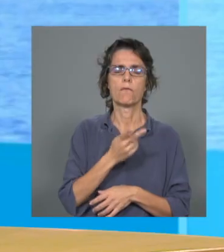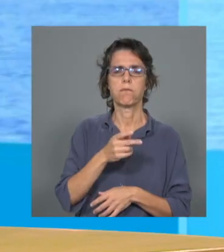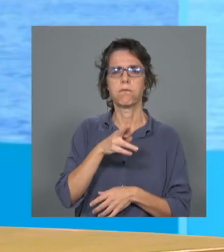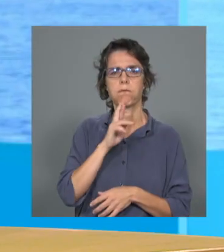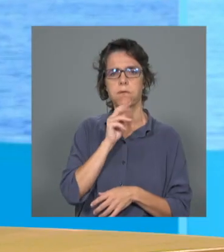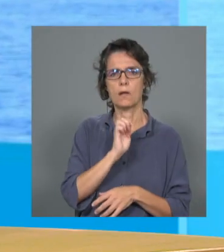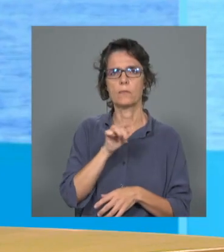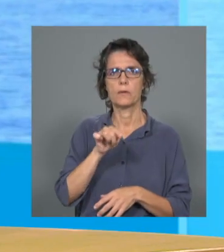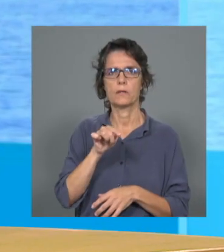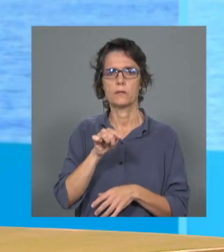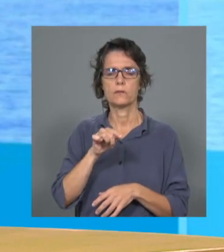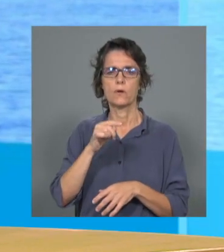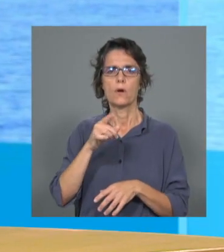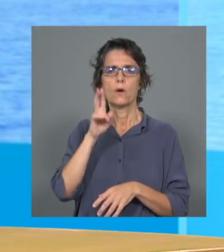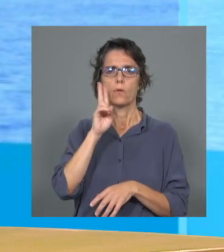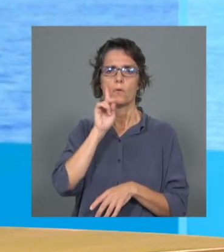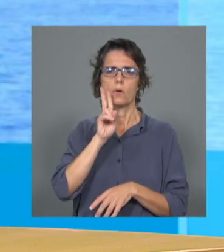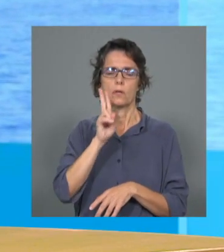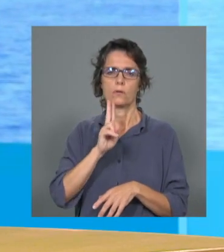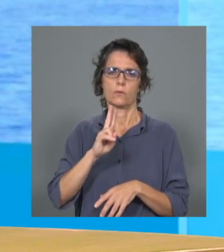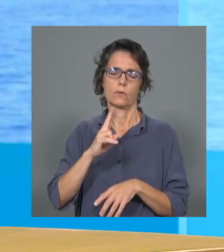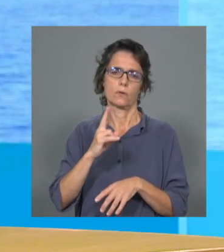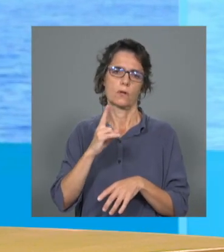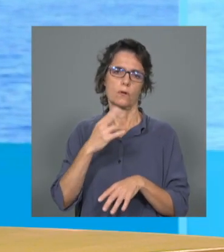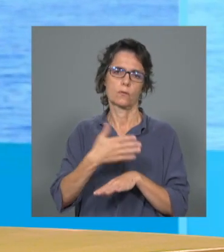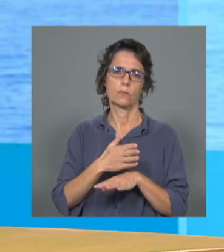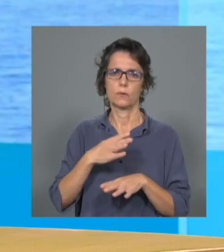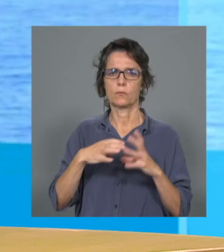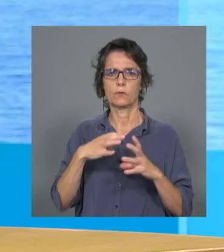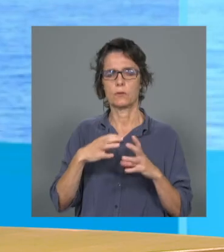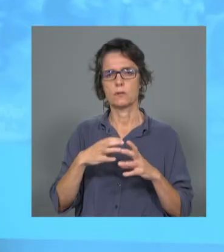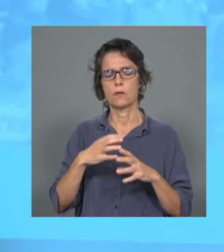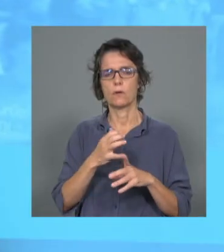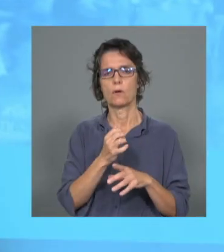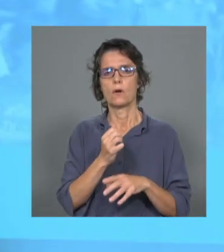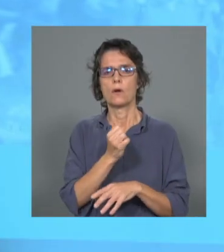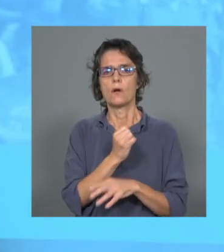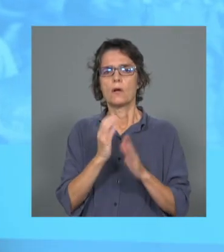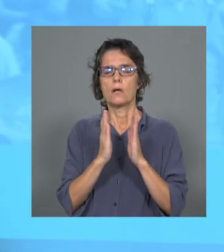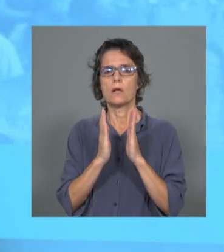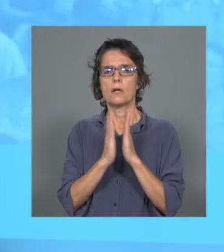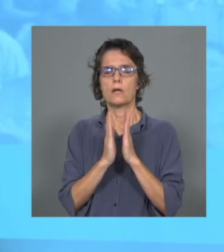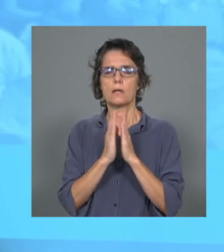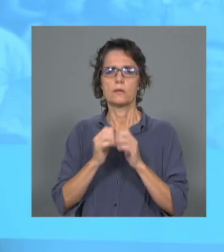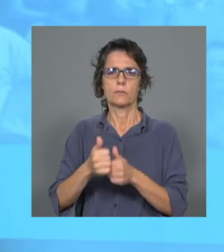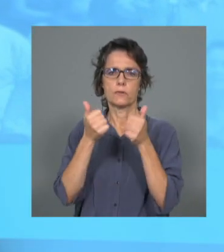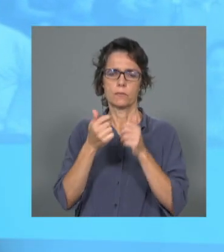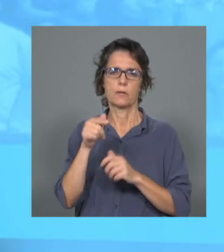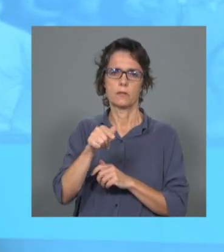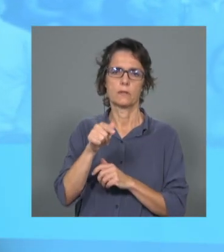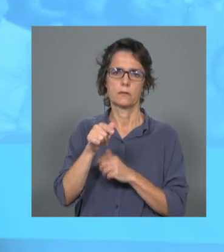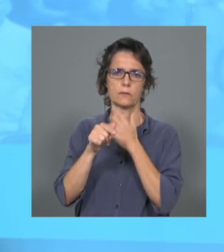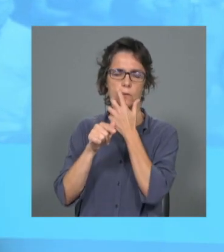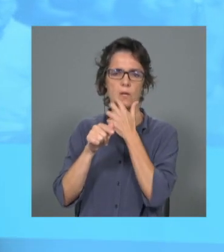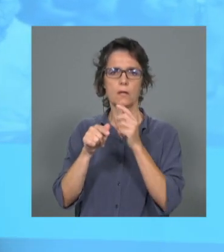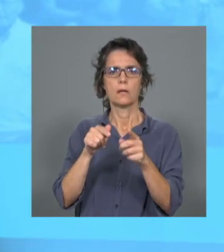do Santuário de Fátima, Carmo Rodeia, que cumprimento. Muito boa tarde. Obrigado por estares aqui neste dia 12 de outubro, de facto um dia em que